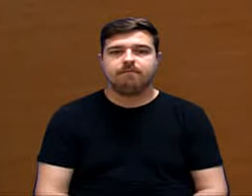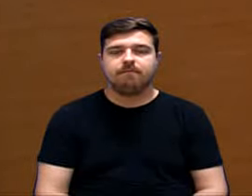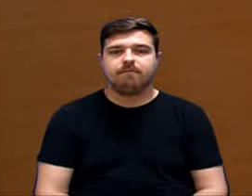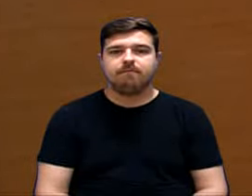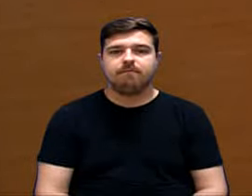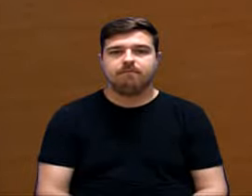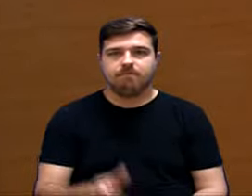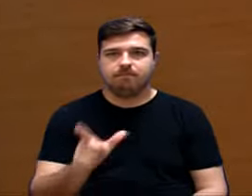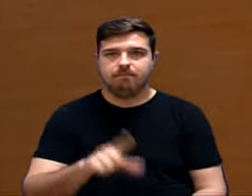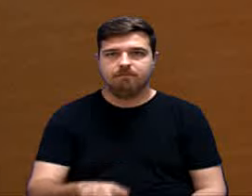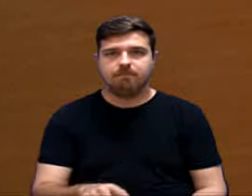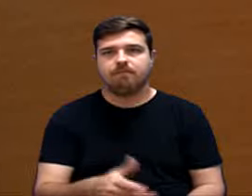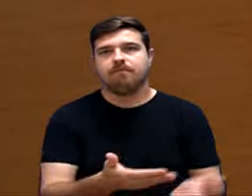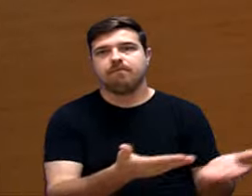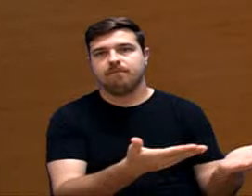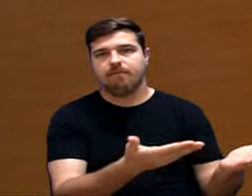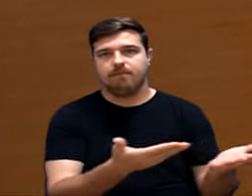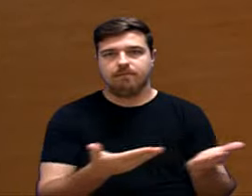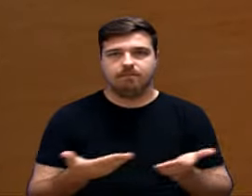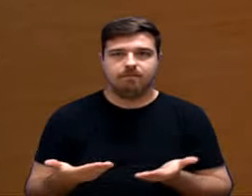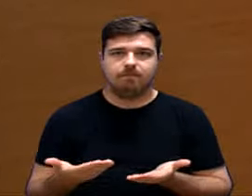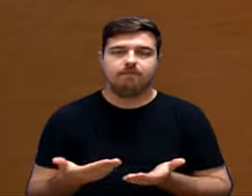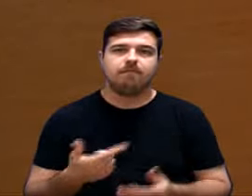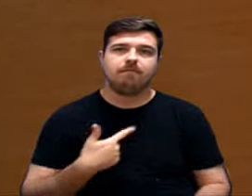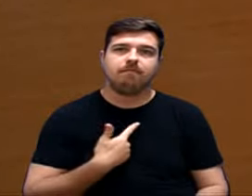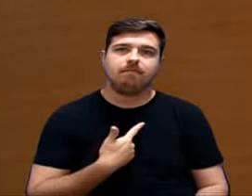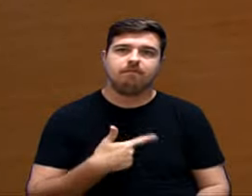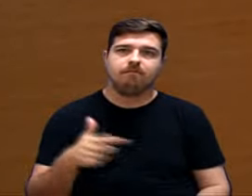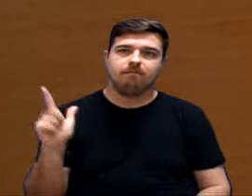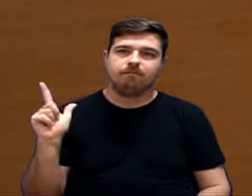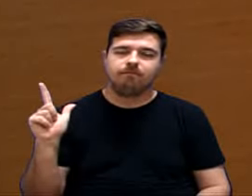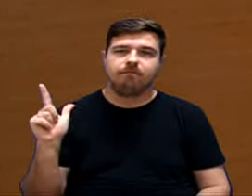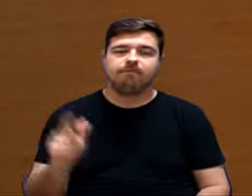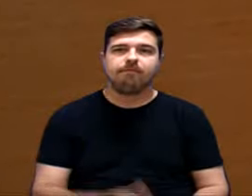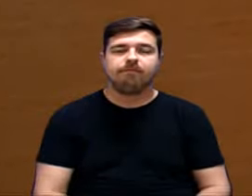passar pro pro próximo